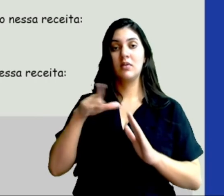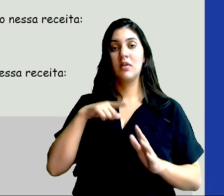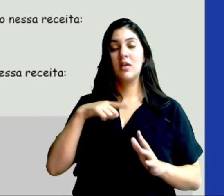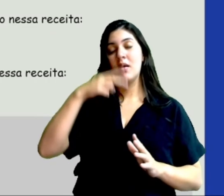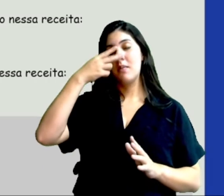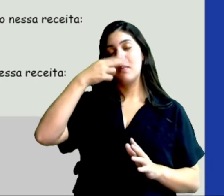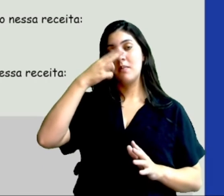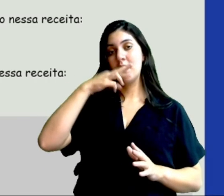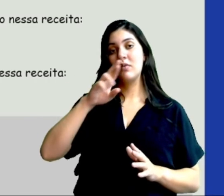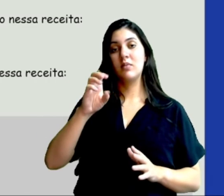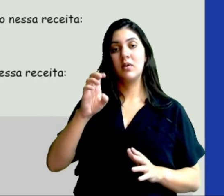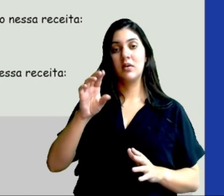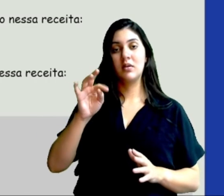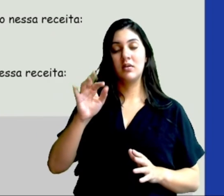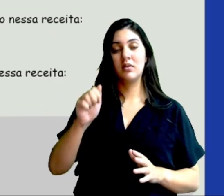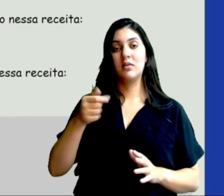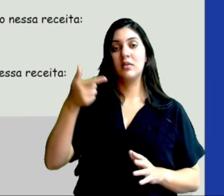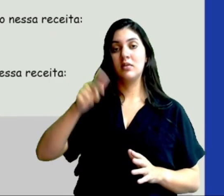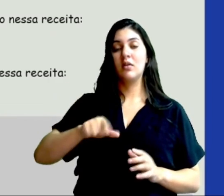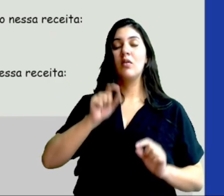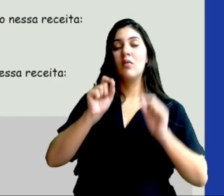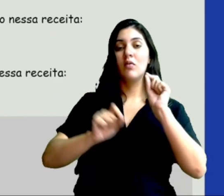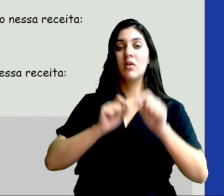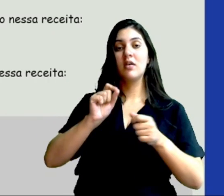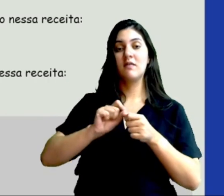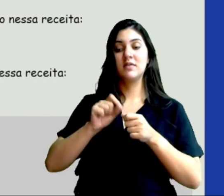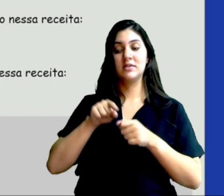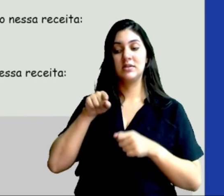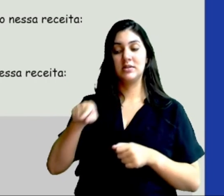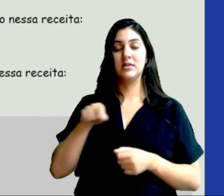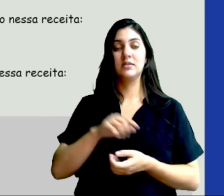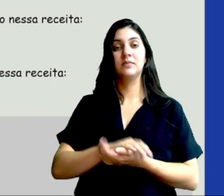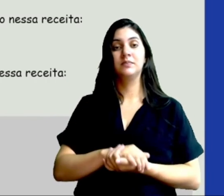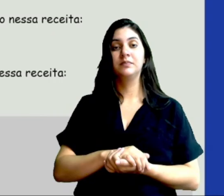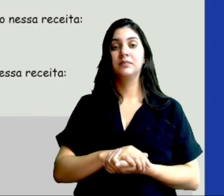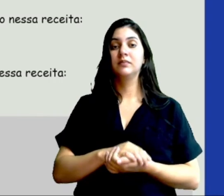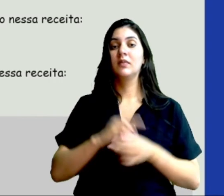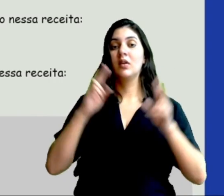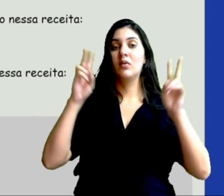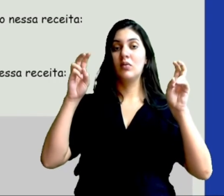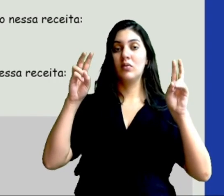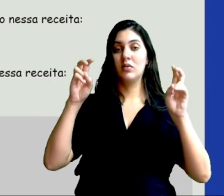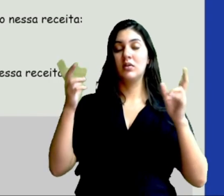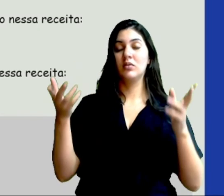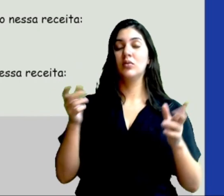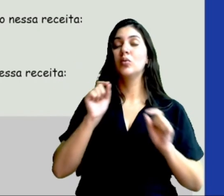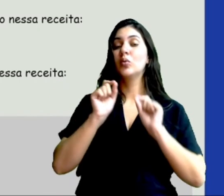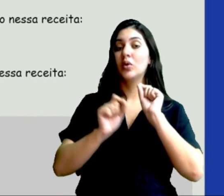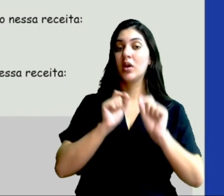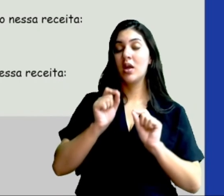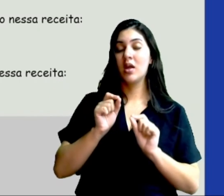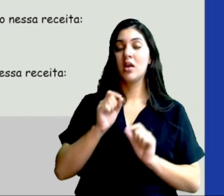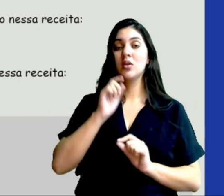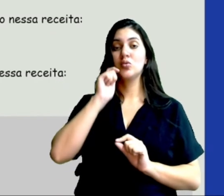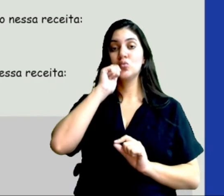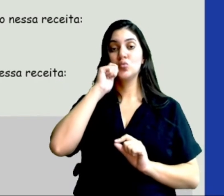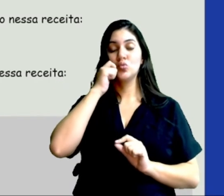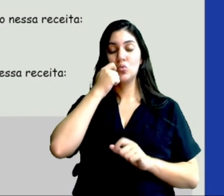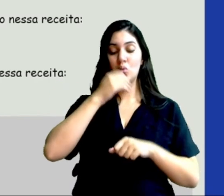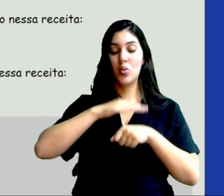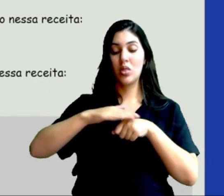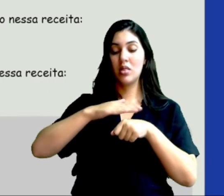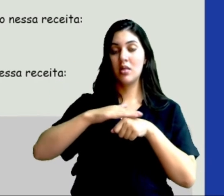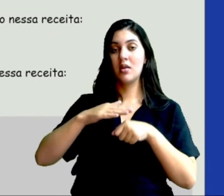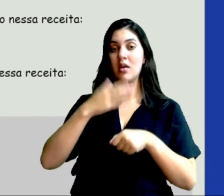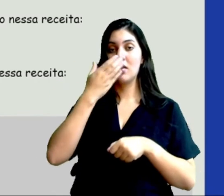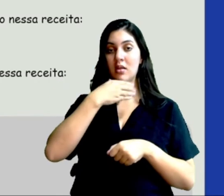mesma receita novamente. E o que será feito nessa receita? Como o título informa ali, um suco, né? Um suco de casca de